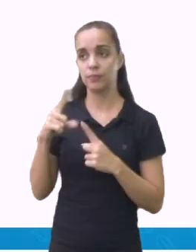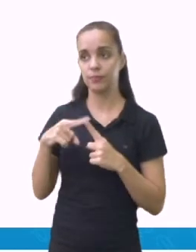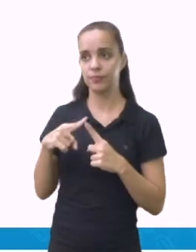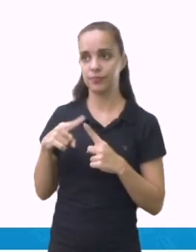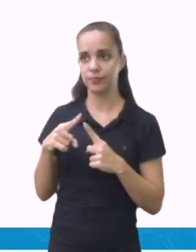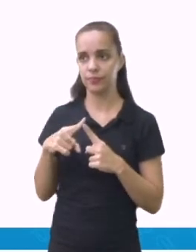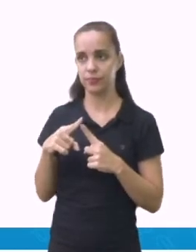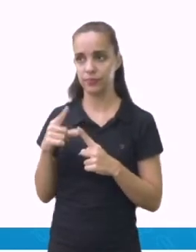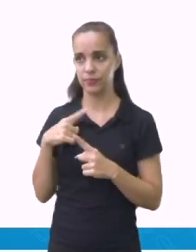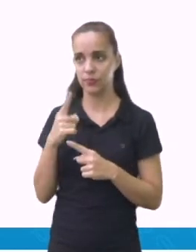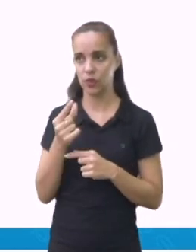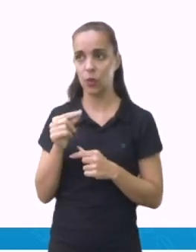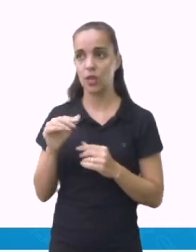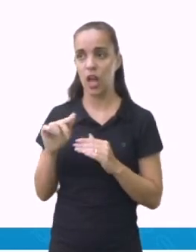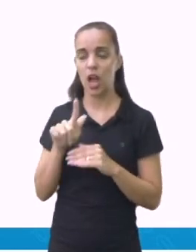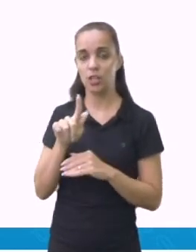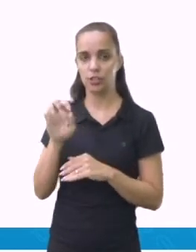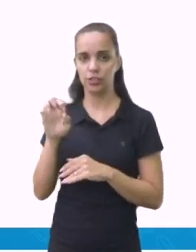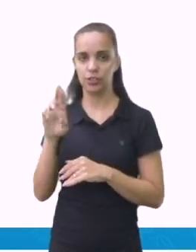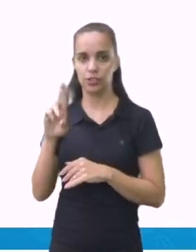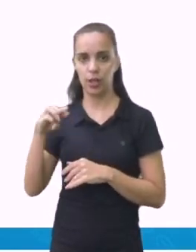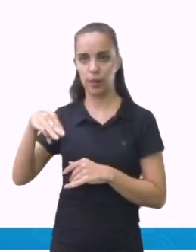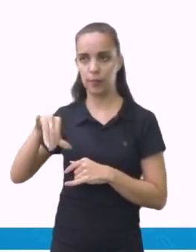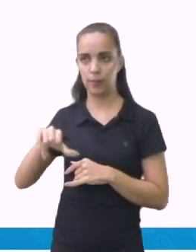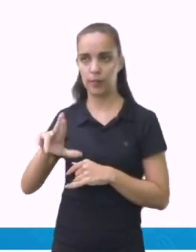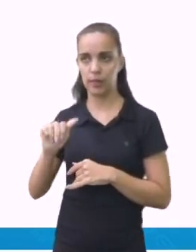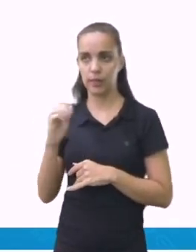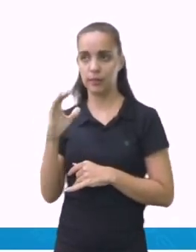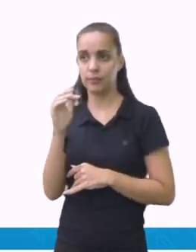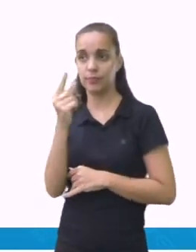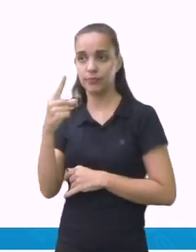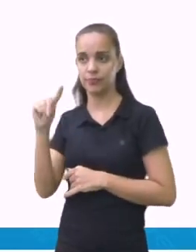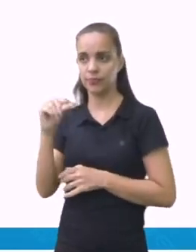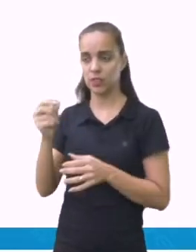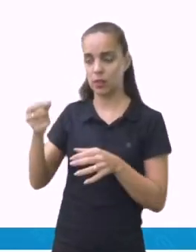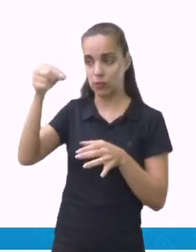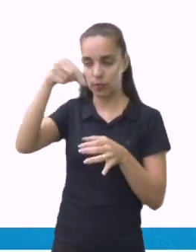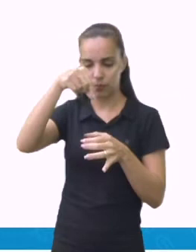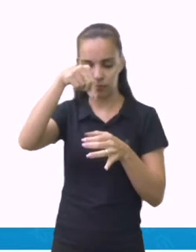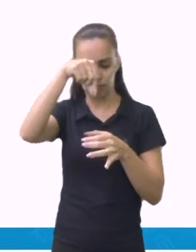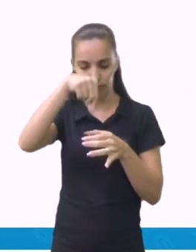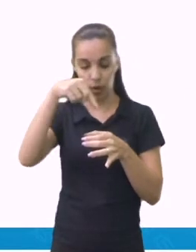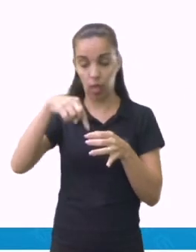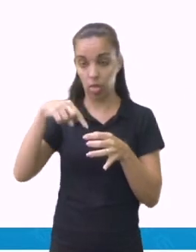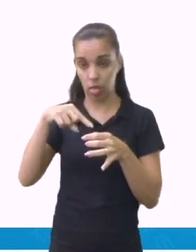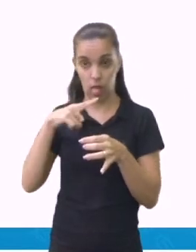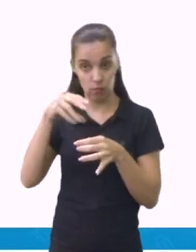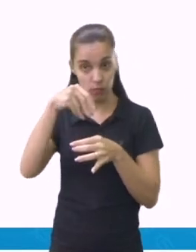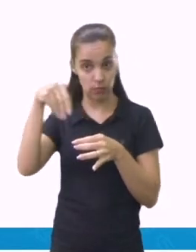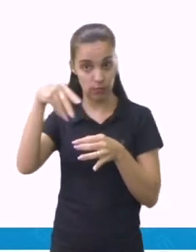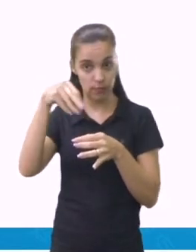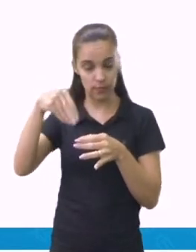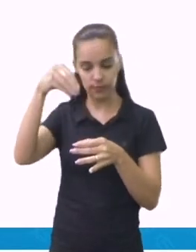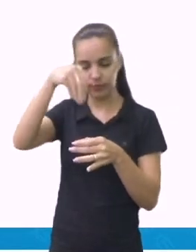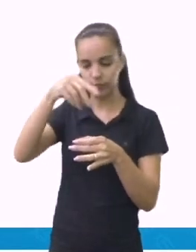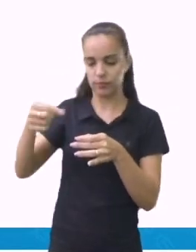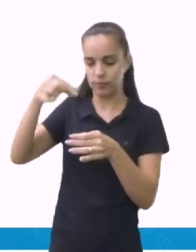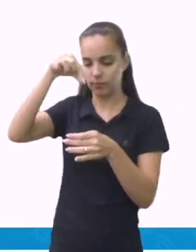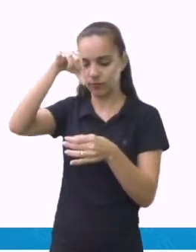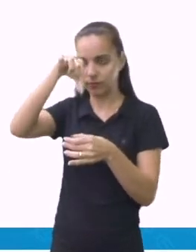a germinação, que é quando você pega esta semente, né? Pega um